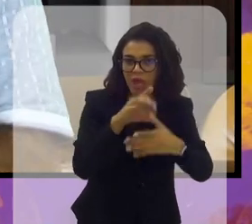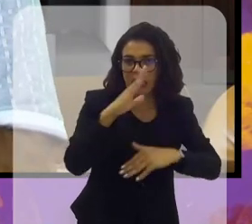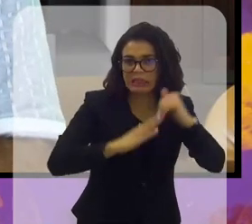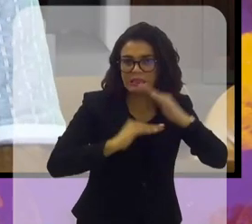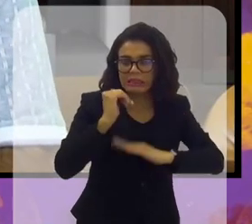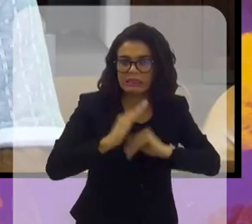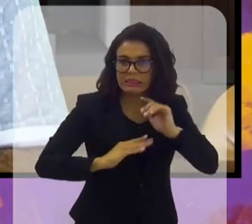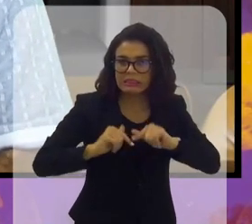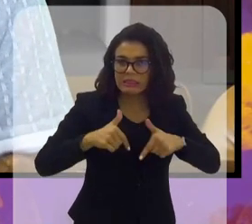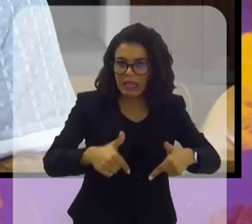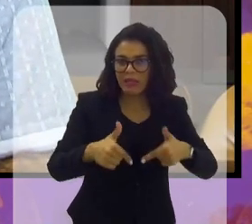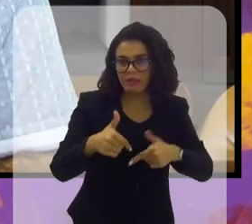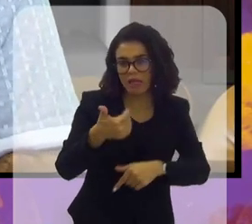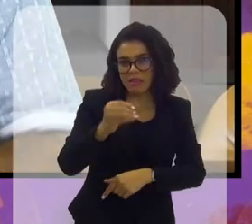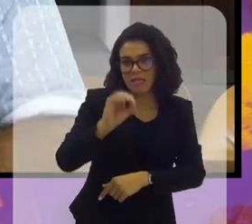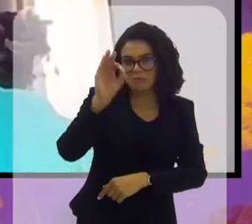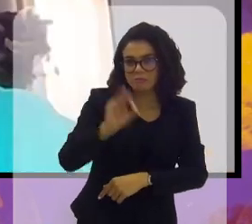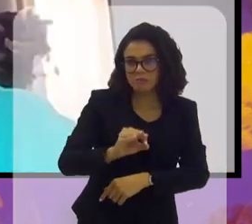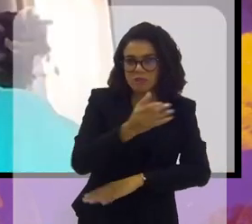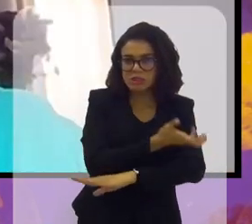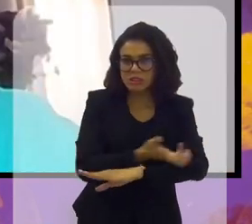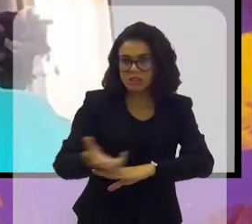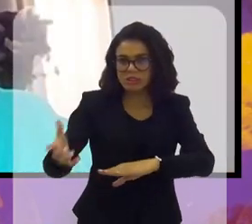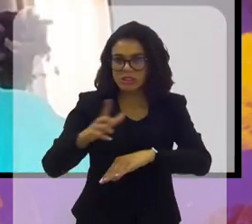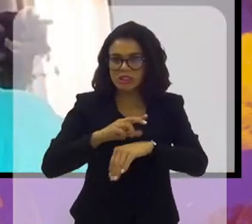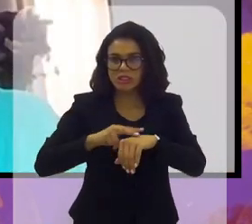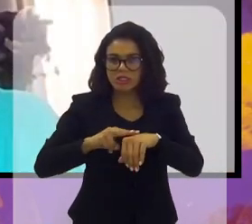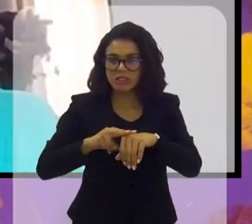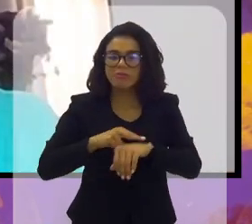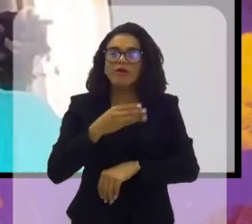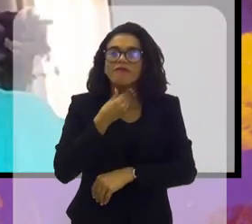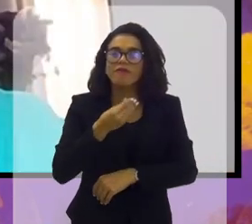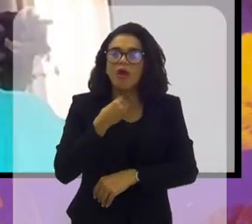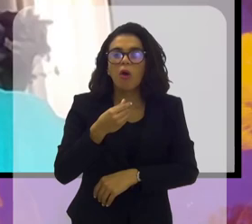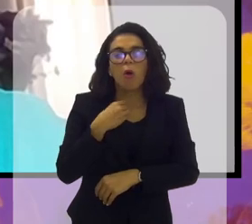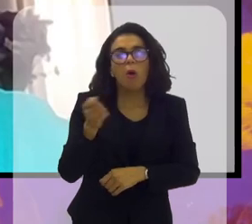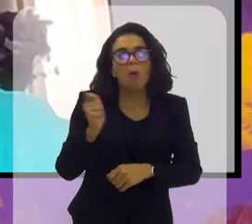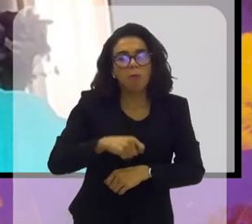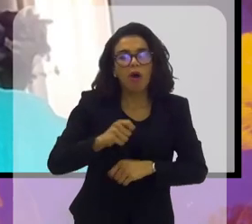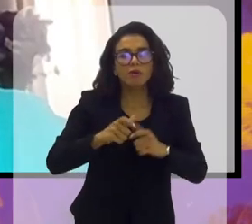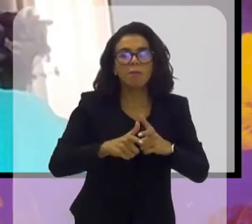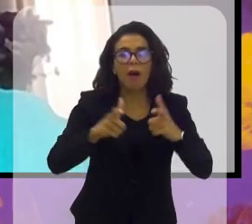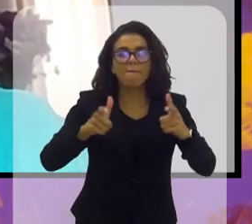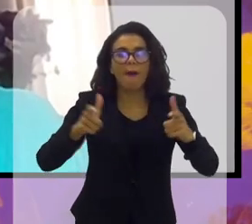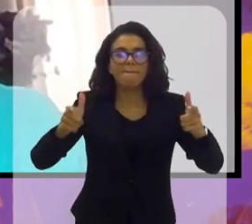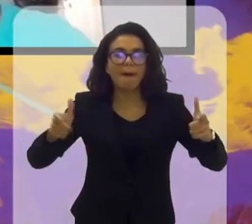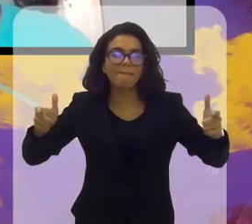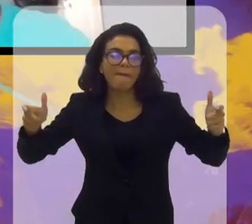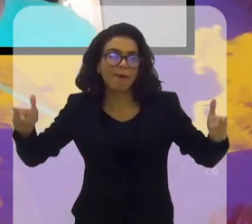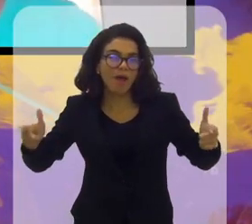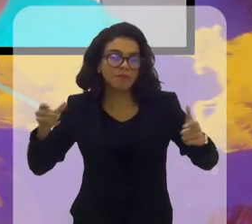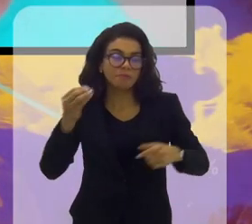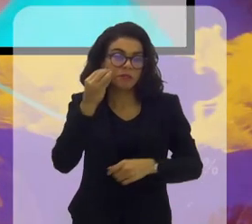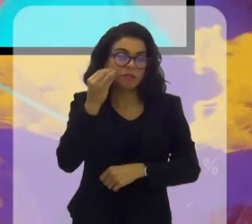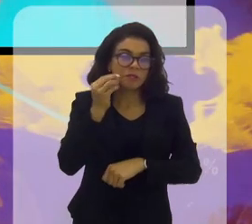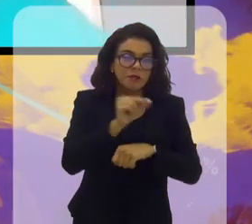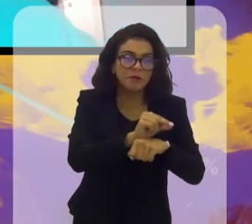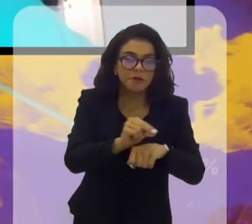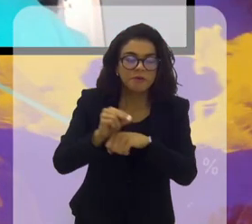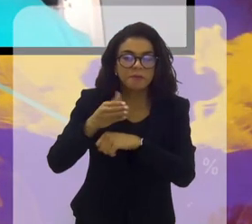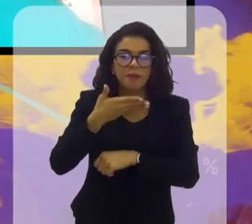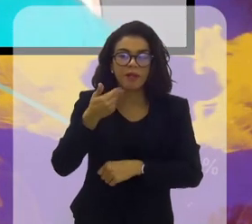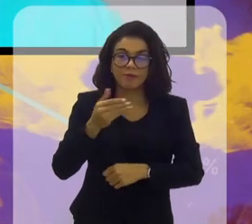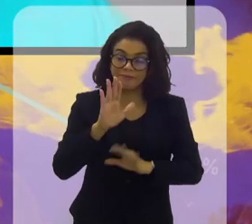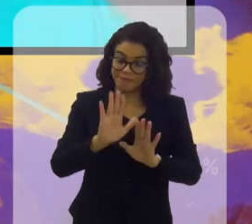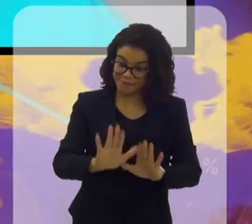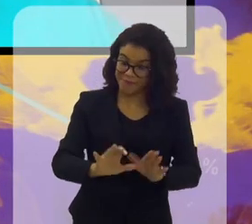técnica 10% de grama artificial? Ou se poderia ampliar esse número, sei lá, para 20, 30%, para tentar Não. aí